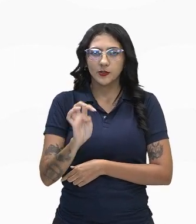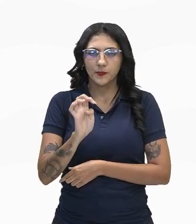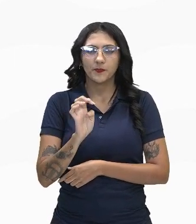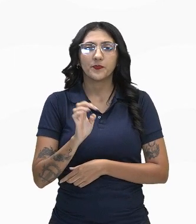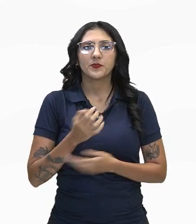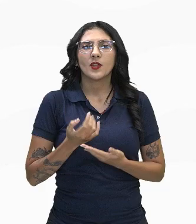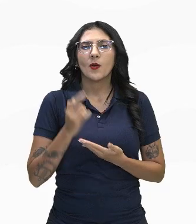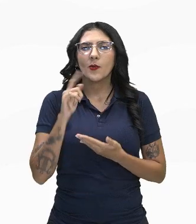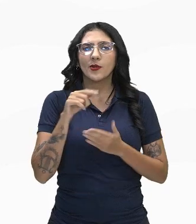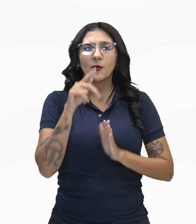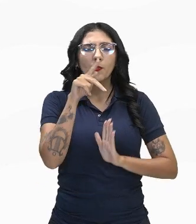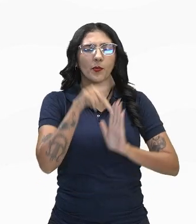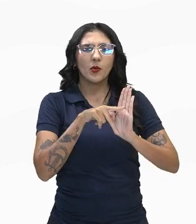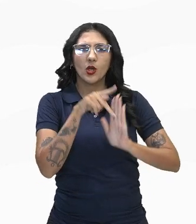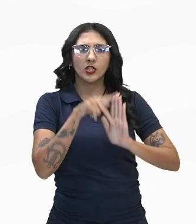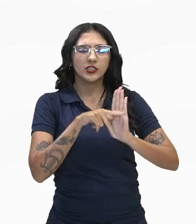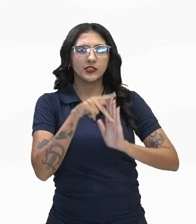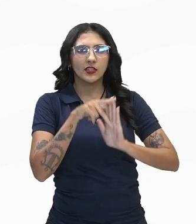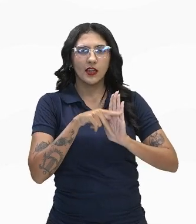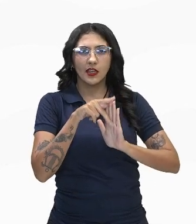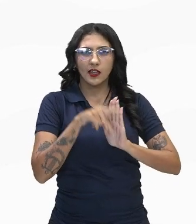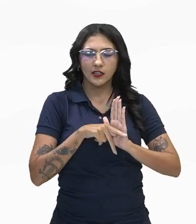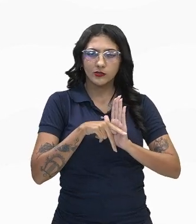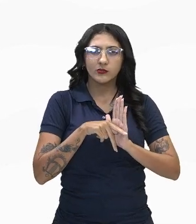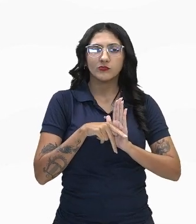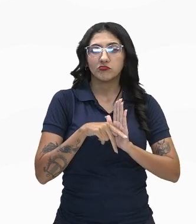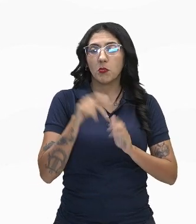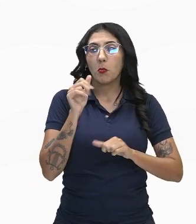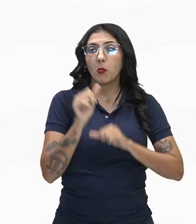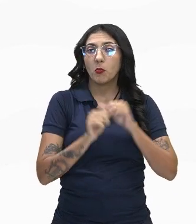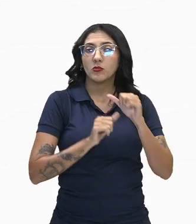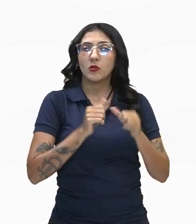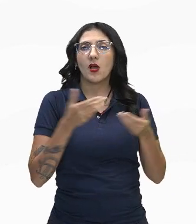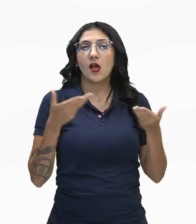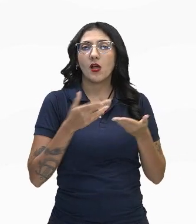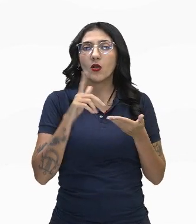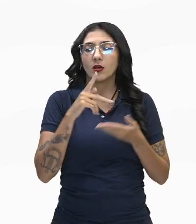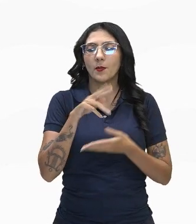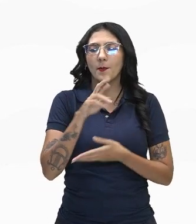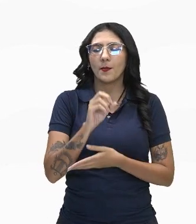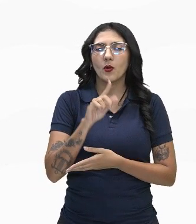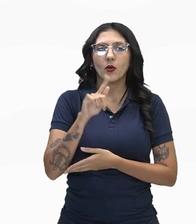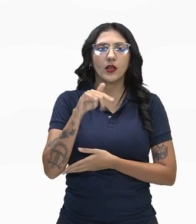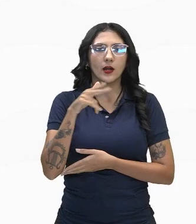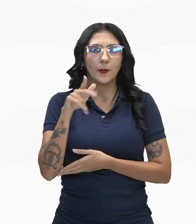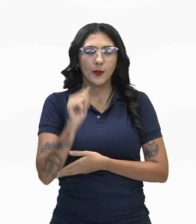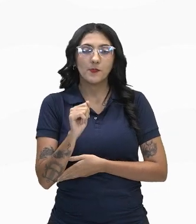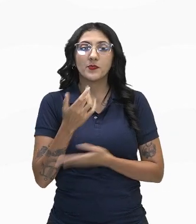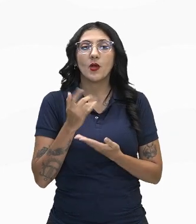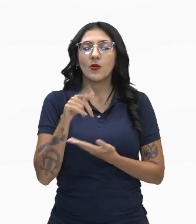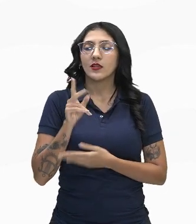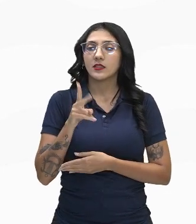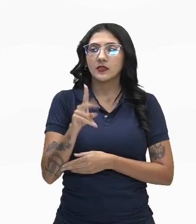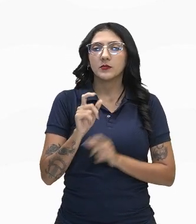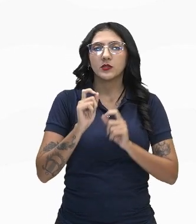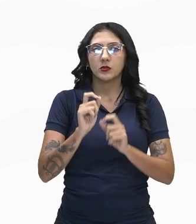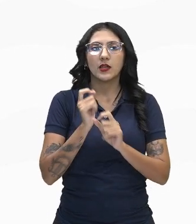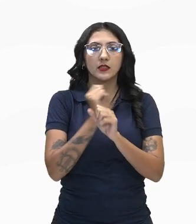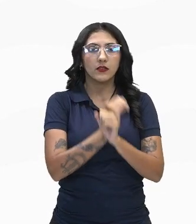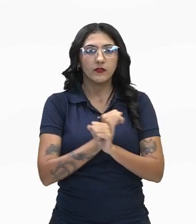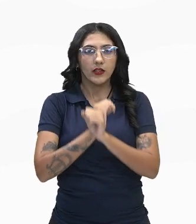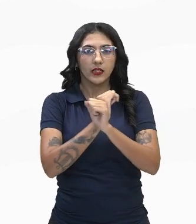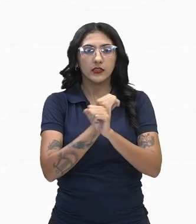projeto, acabou se tornando um programa e vai continuar articulando a defesa e também a parte